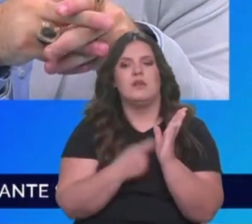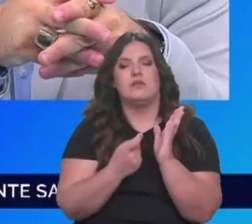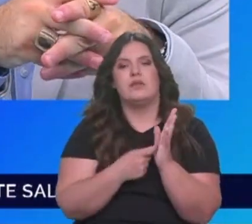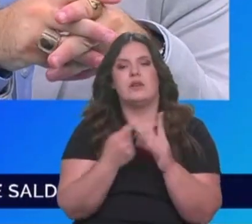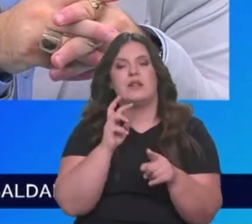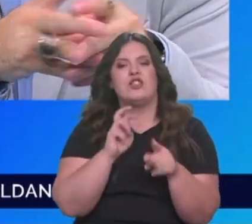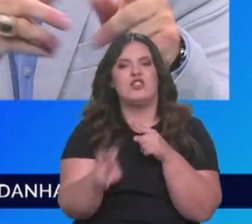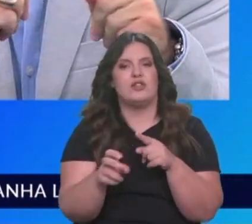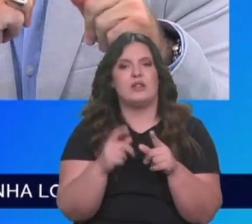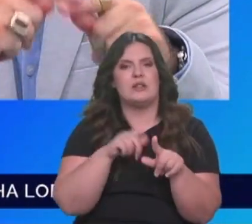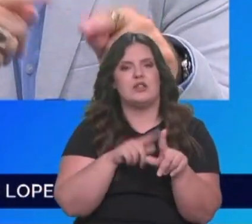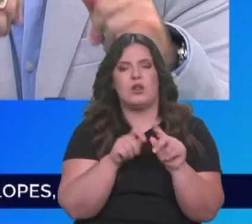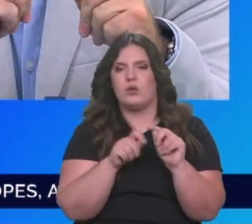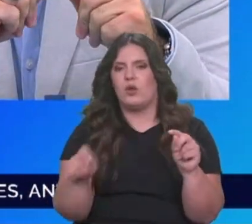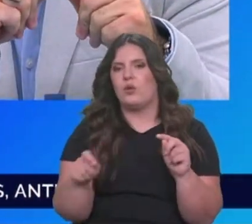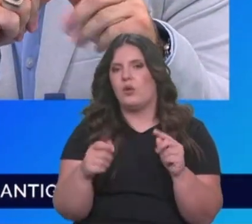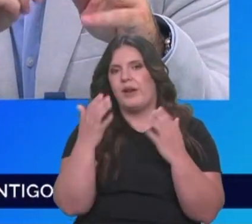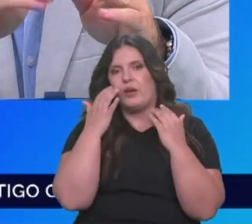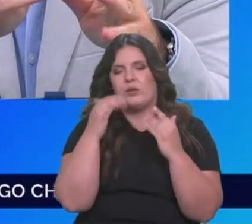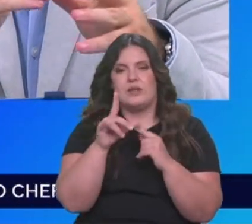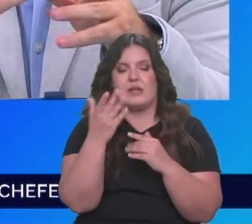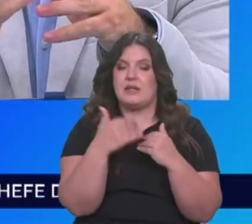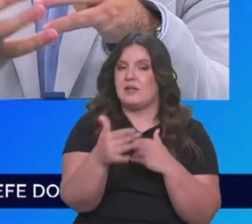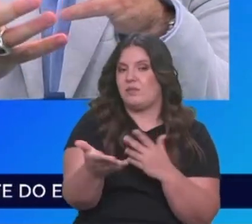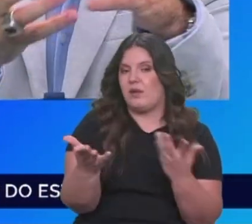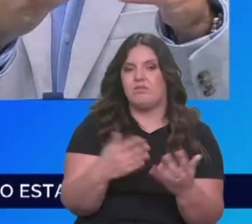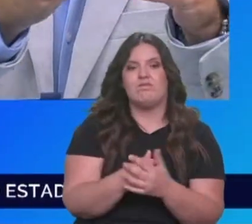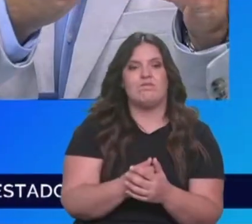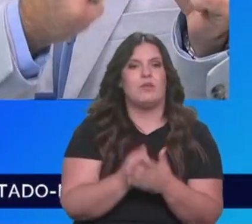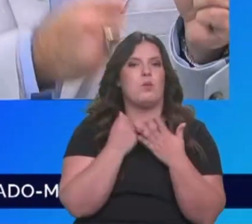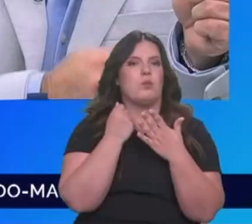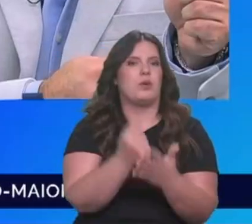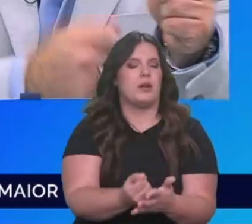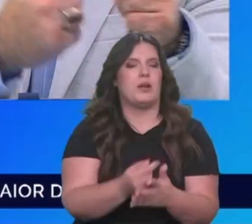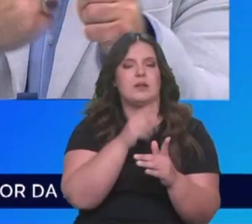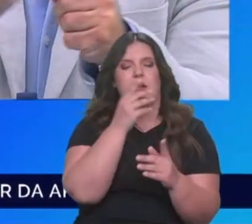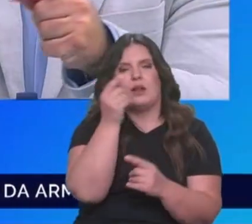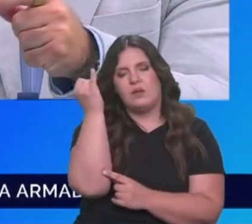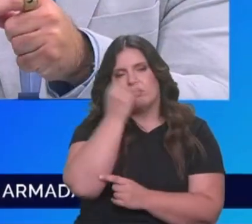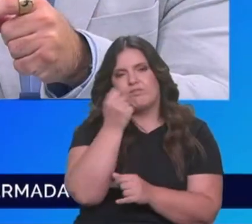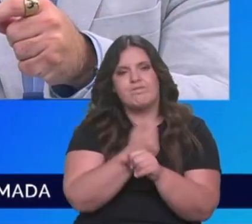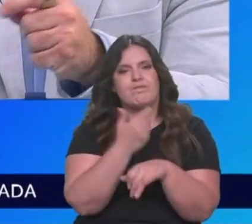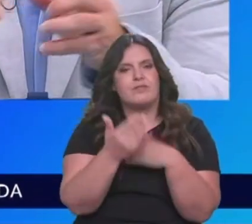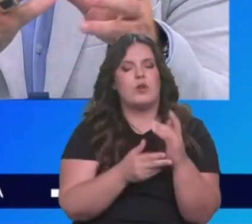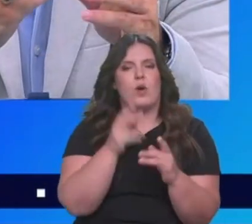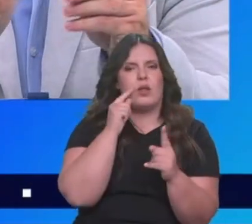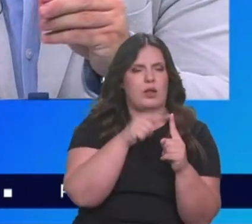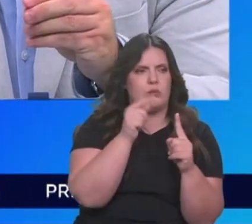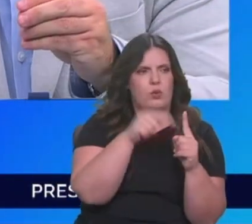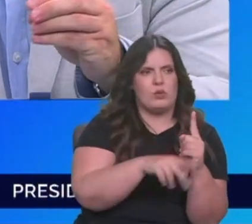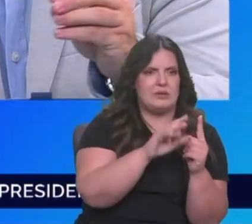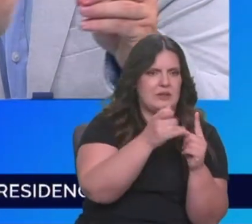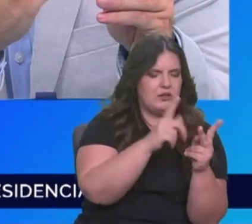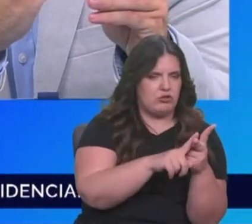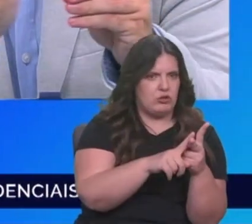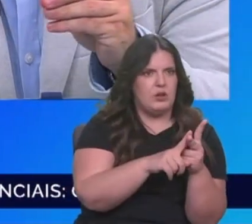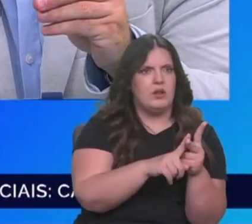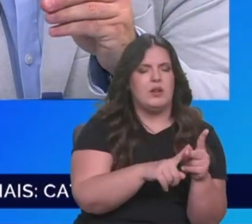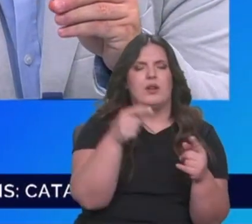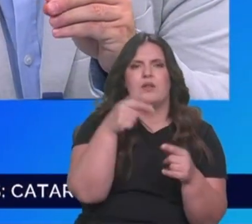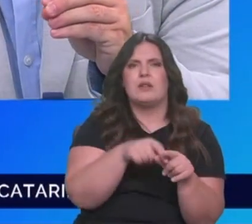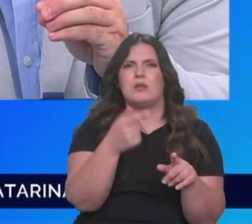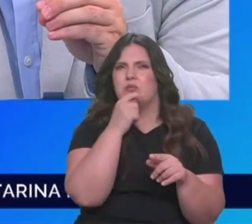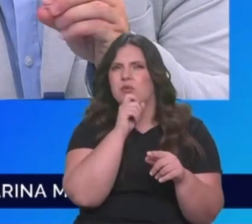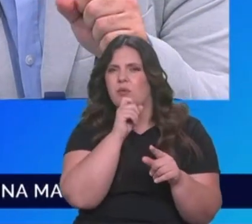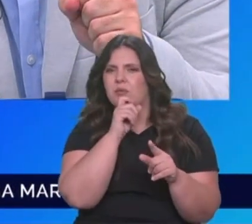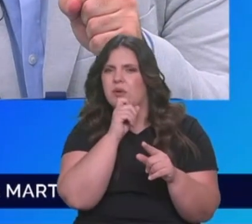energética que seja duradoura. É a notícia também desta semana que, apoiando-se em simulações, olhando para os Ceres de hoje e fazendo uma